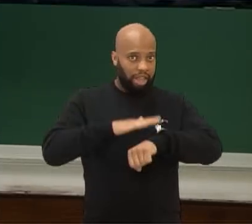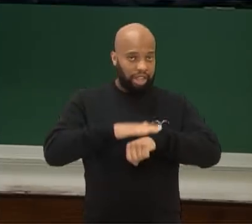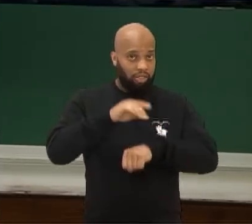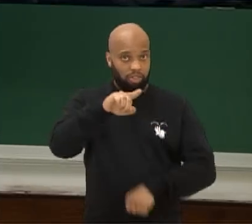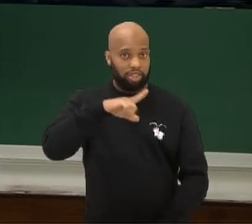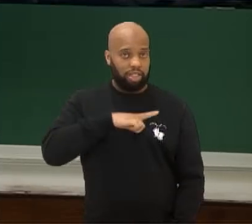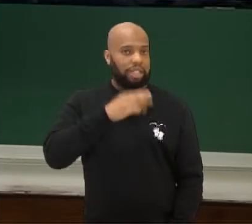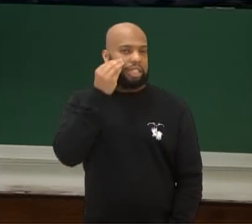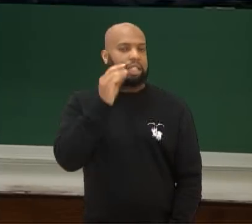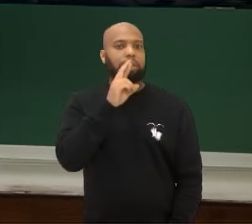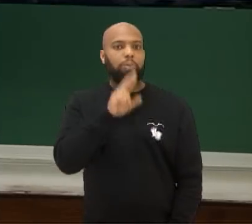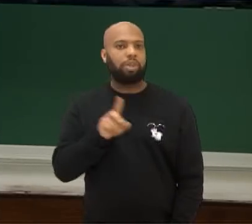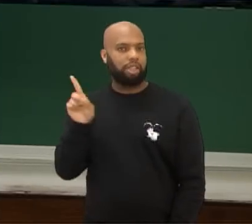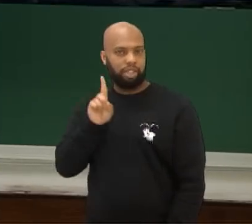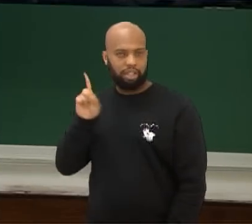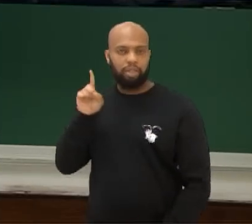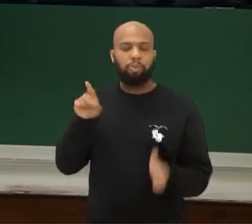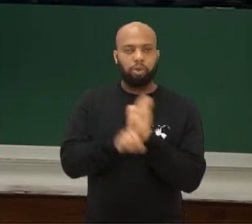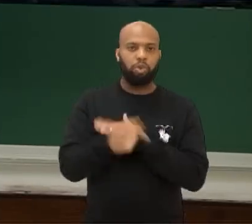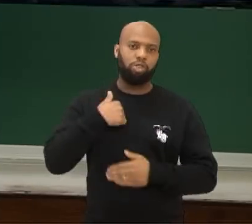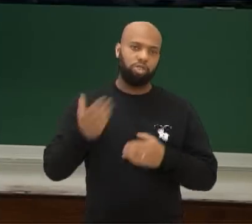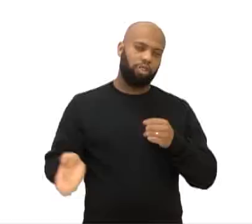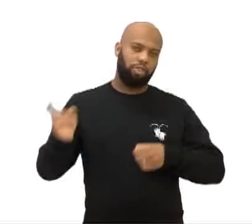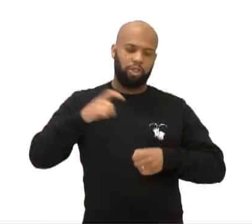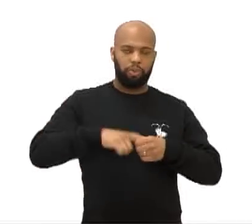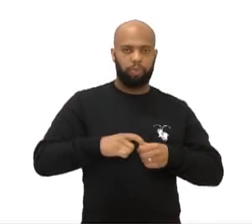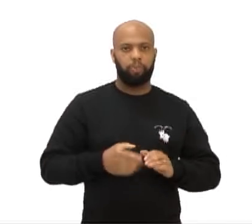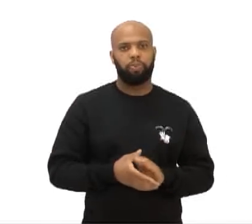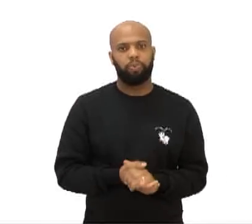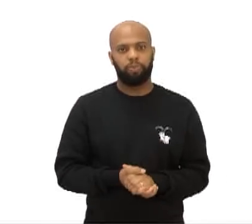você tentar resolver esse exercício 1.